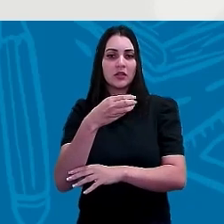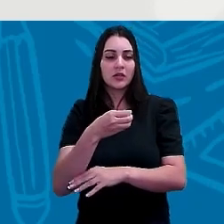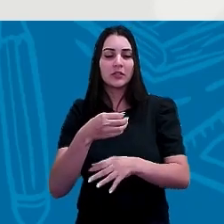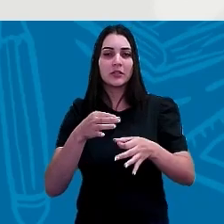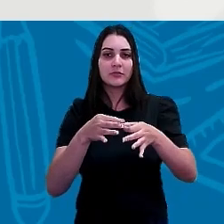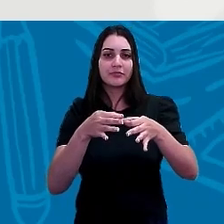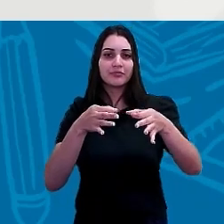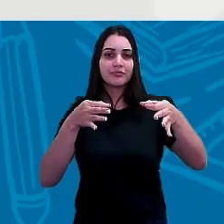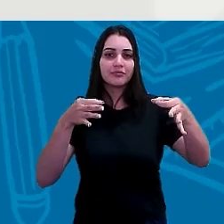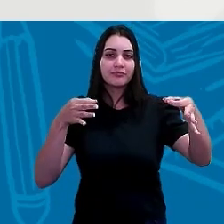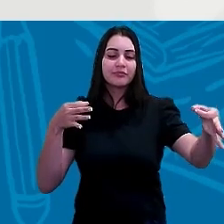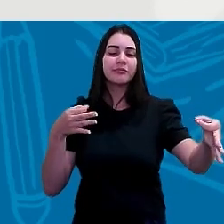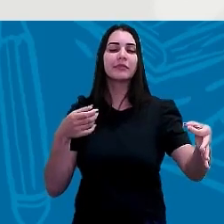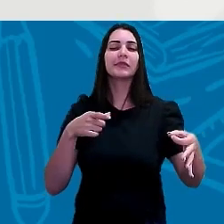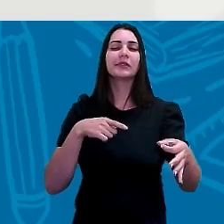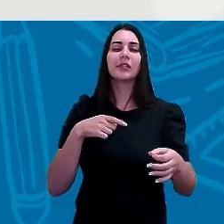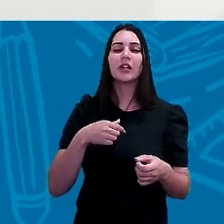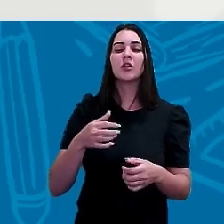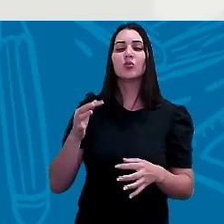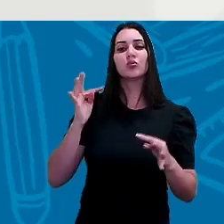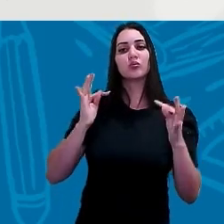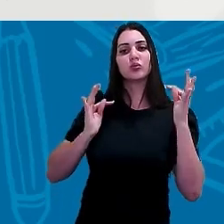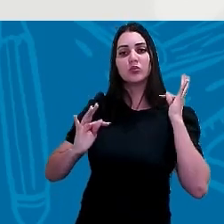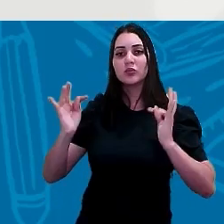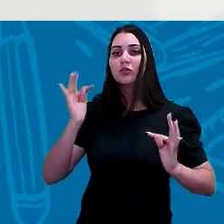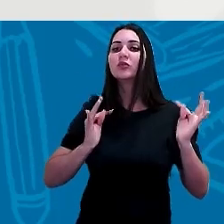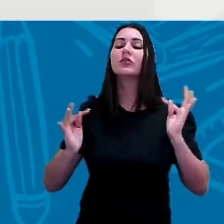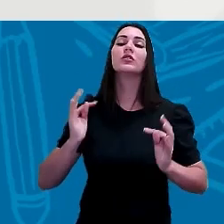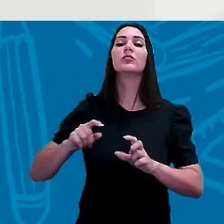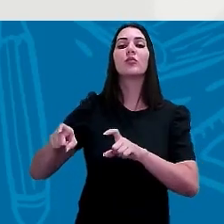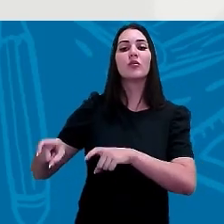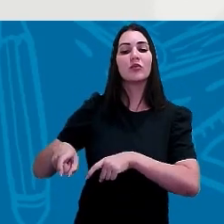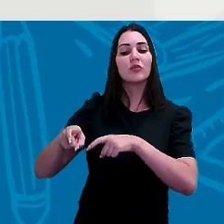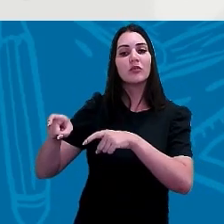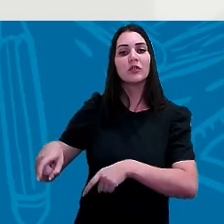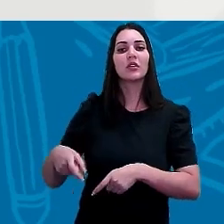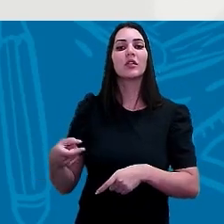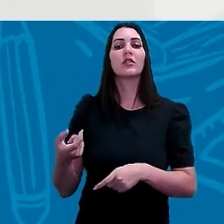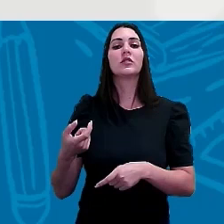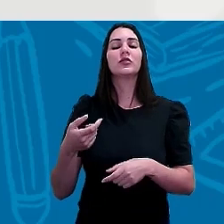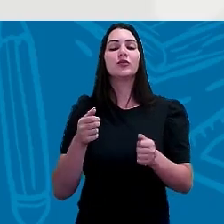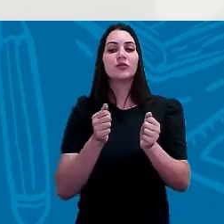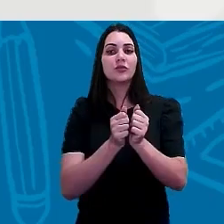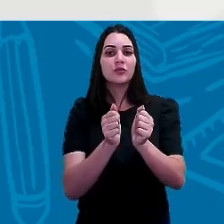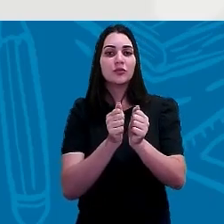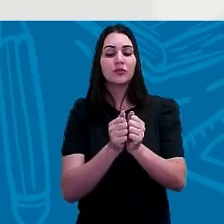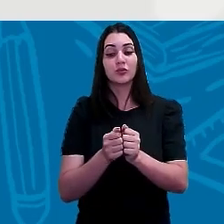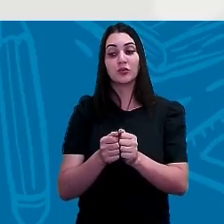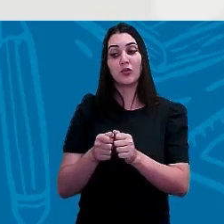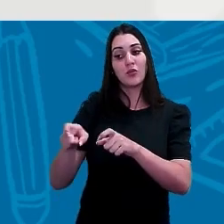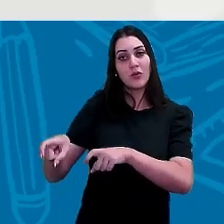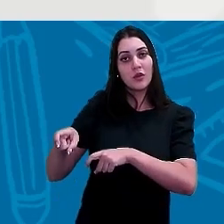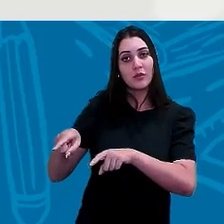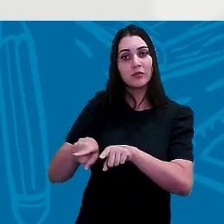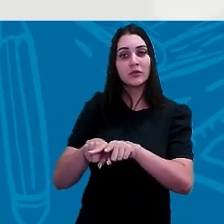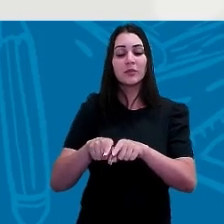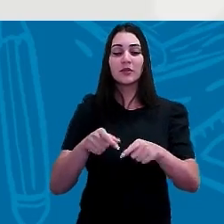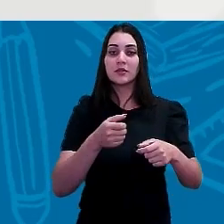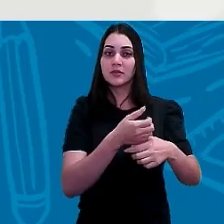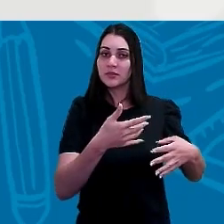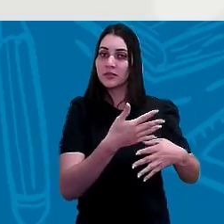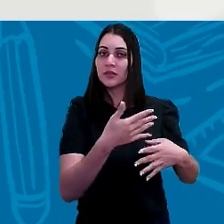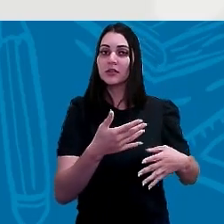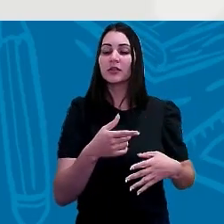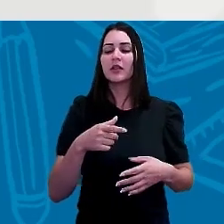desenvolvimento sustentável e o turismo rural, com instrumentos de ligação do campo e da cidade. Então, é